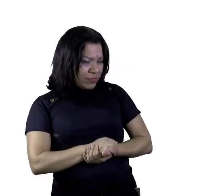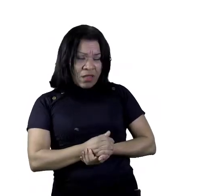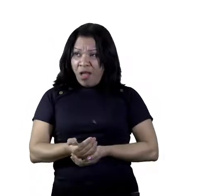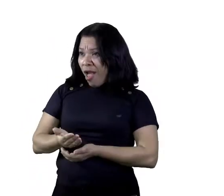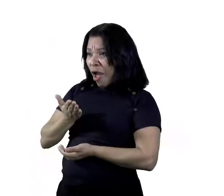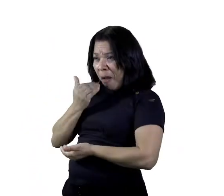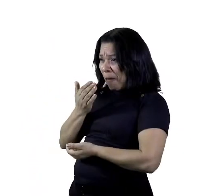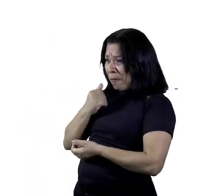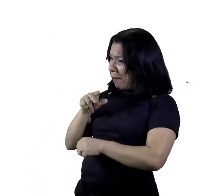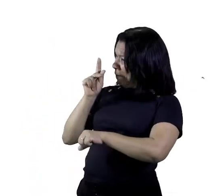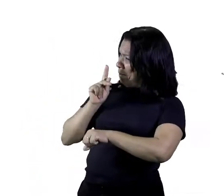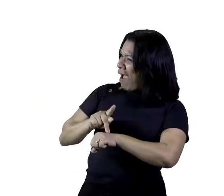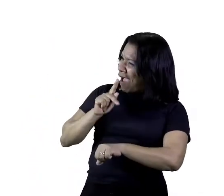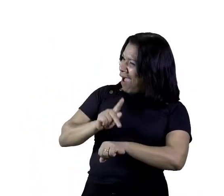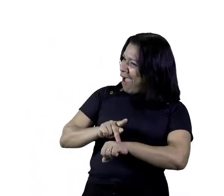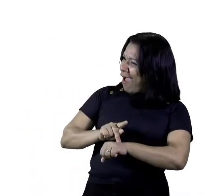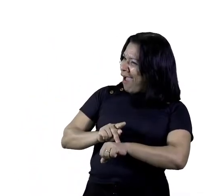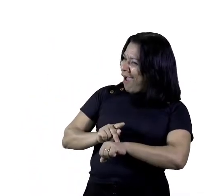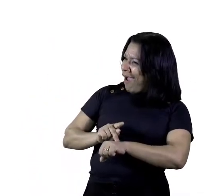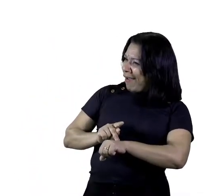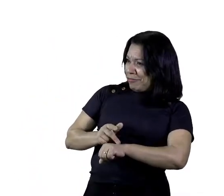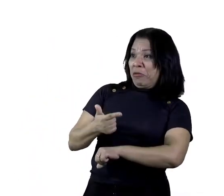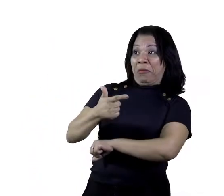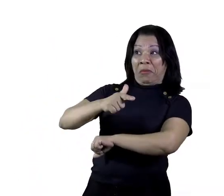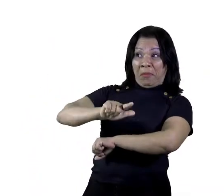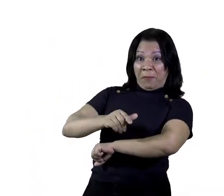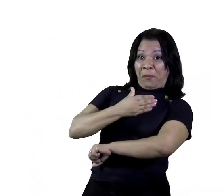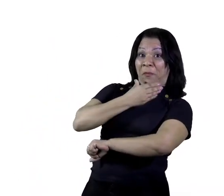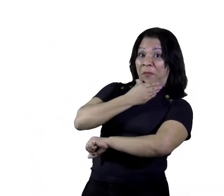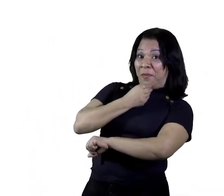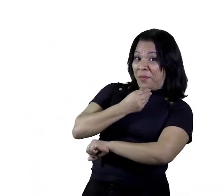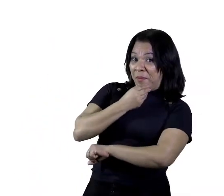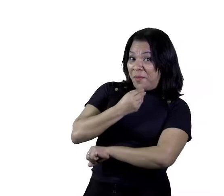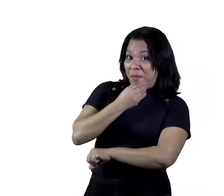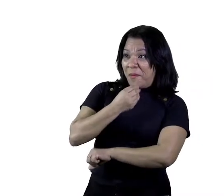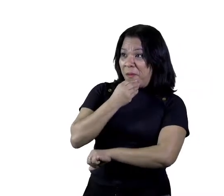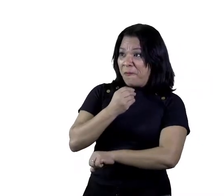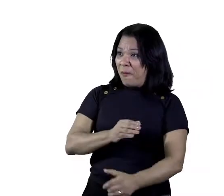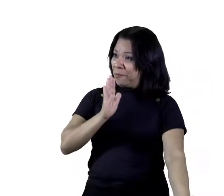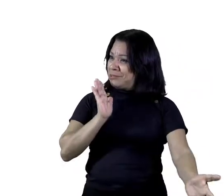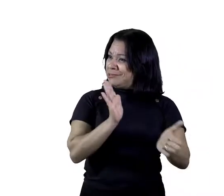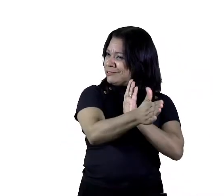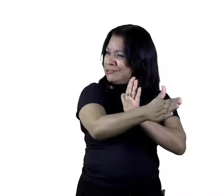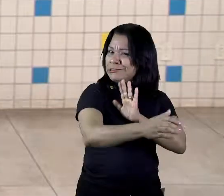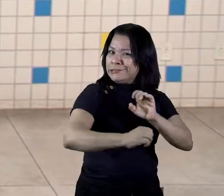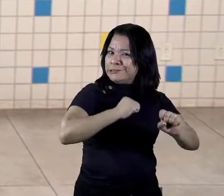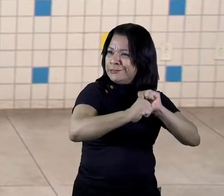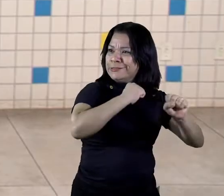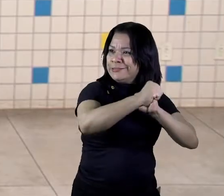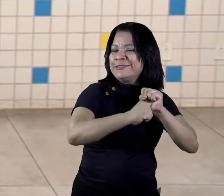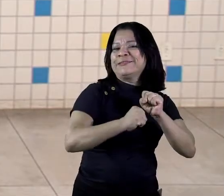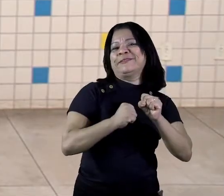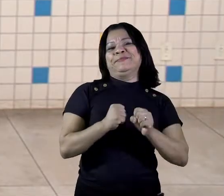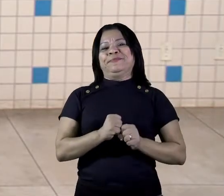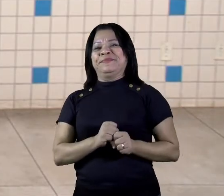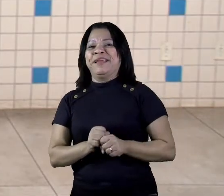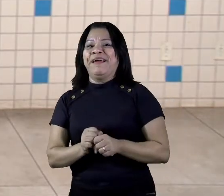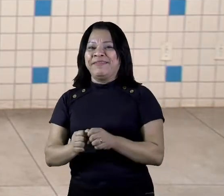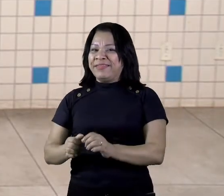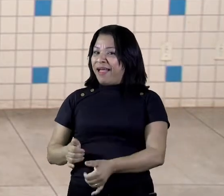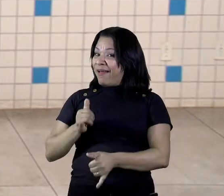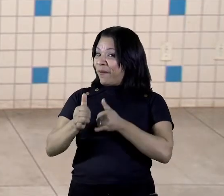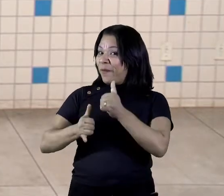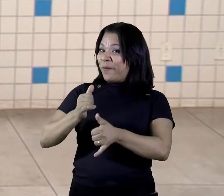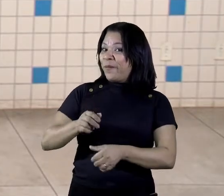"Comer pedras?" repetiu o rapaz e fugiu correndo. Conto popular. E aí,